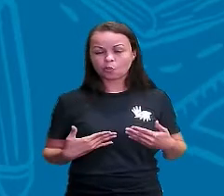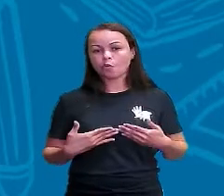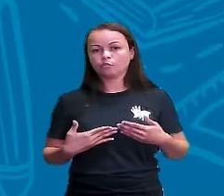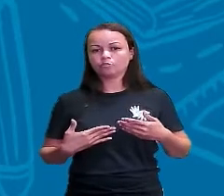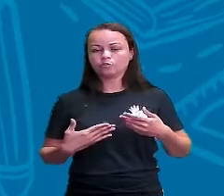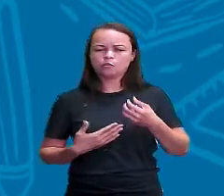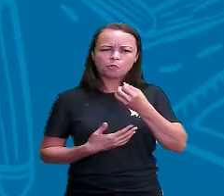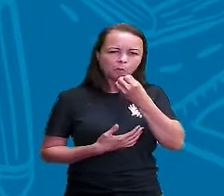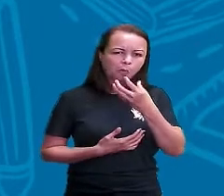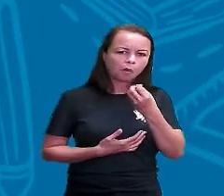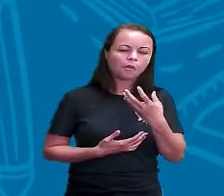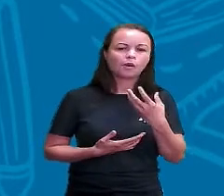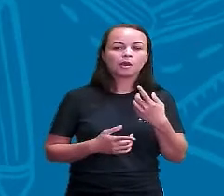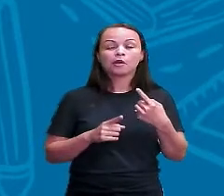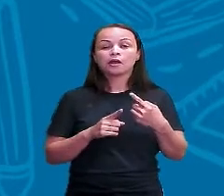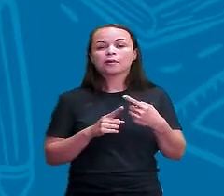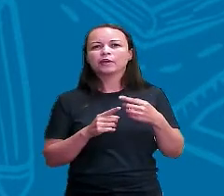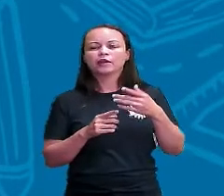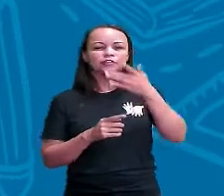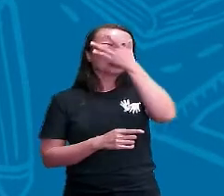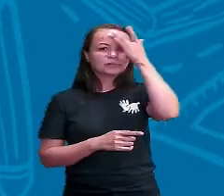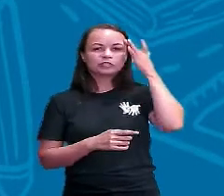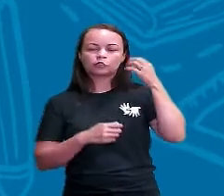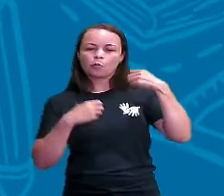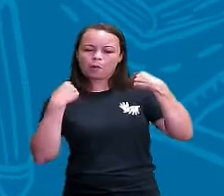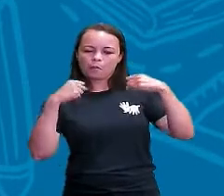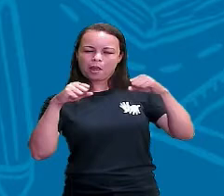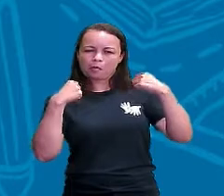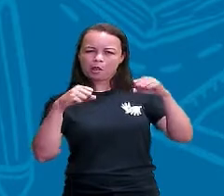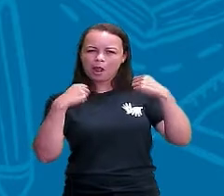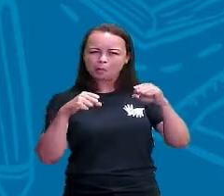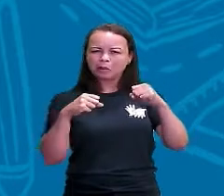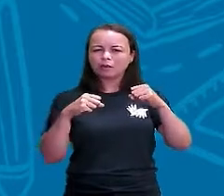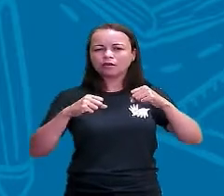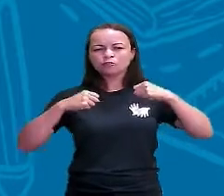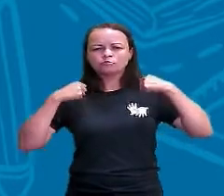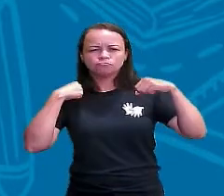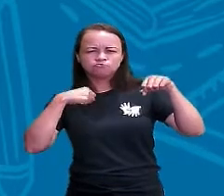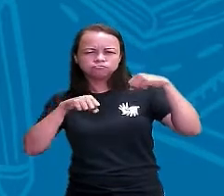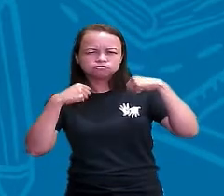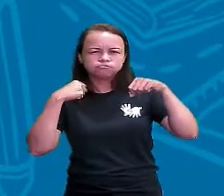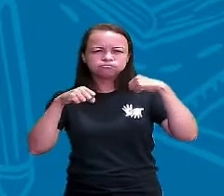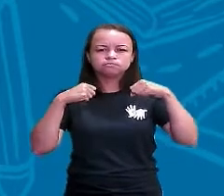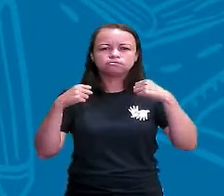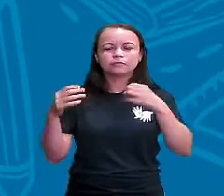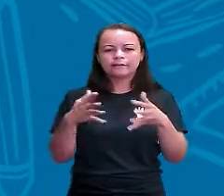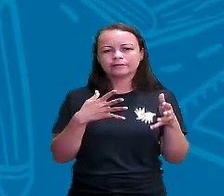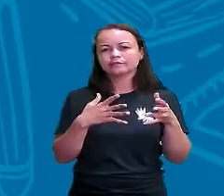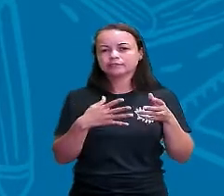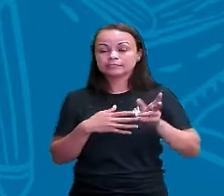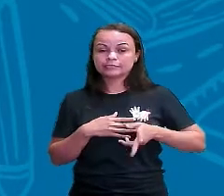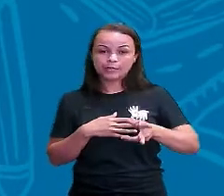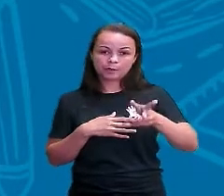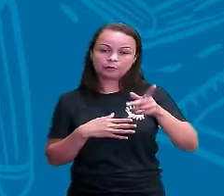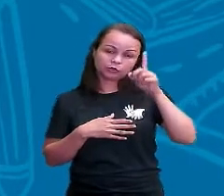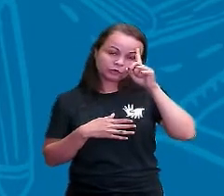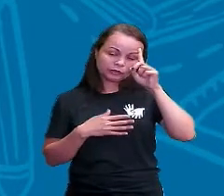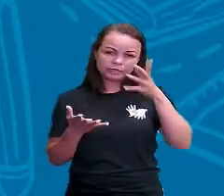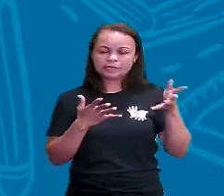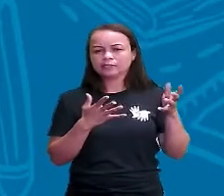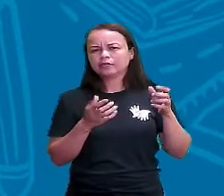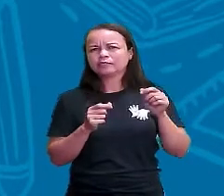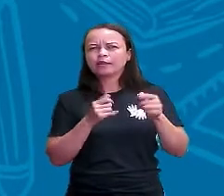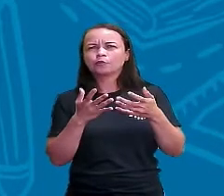visto. Sabe por quem, gente? Pelos atletas, pelas pessoas que praticam algum tipo de atividade física regularmente. Tem até uma coisa chamada de barato